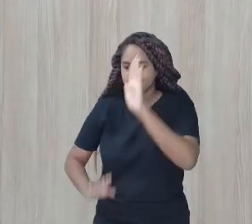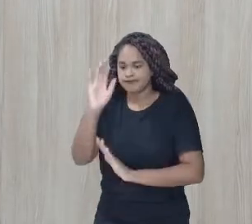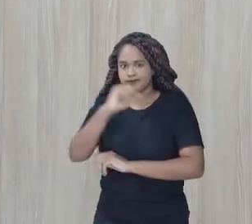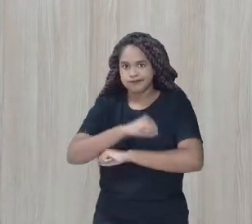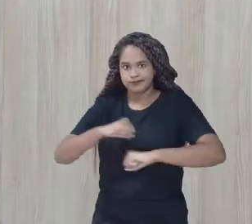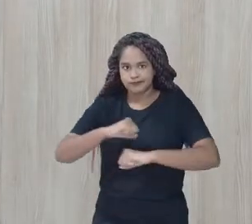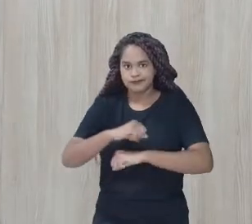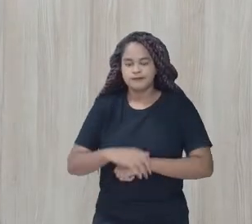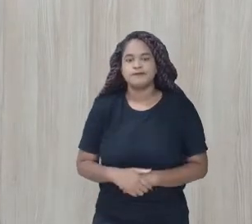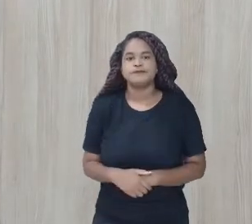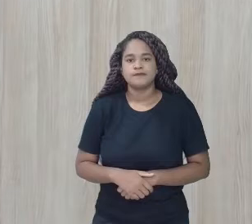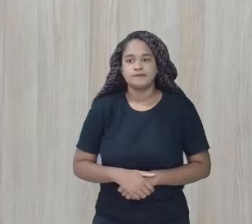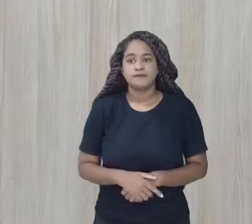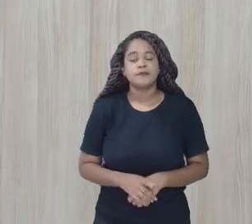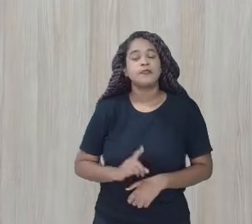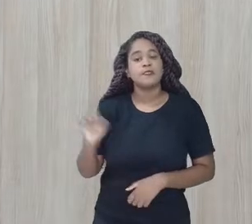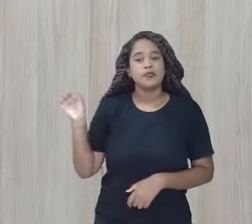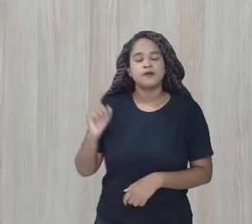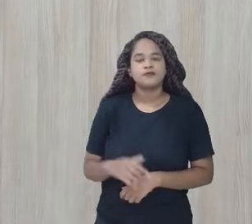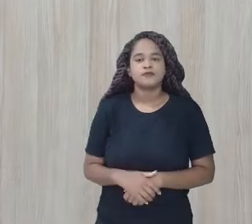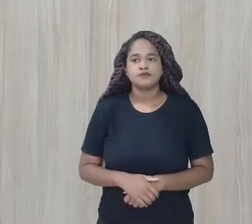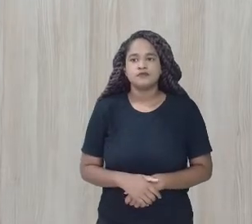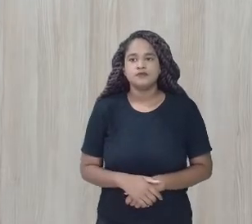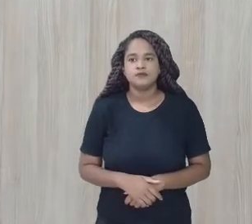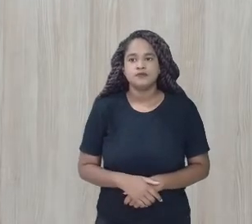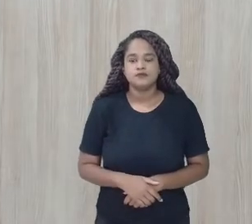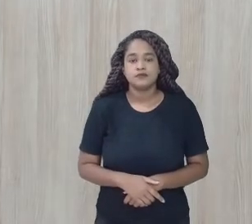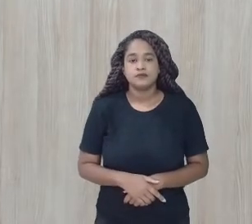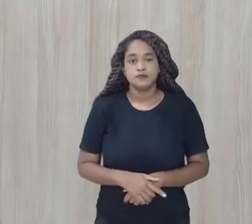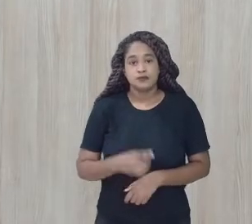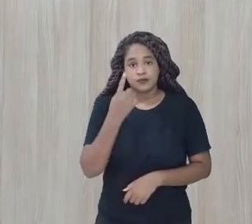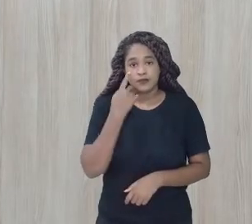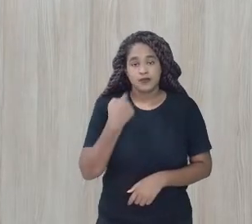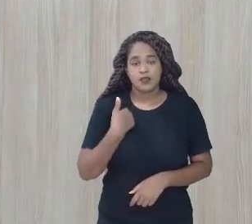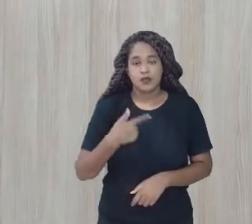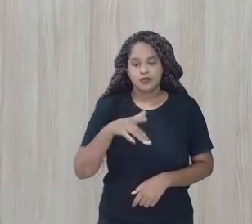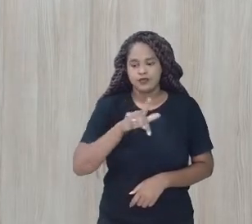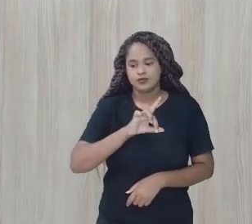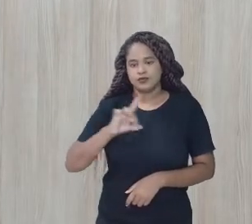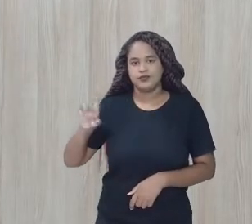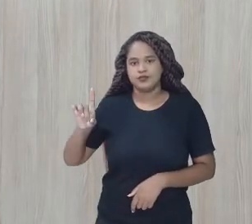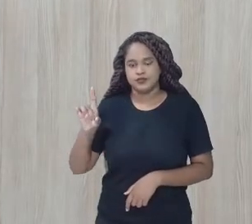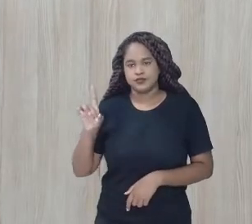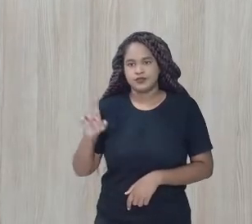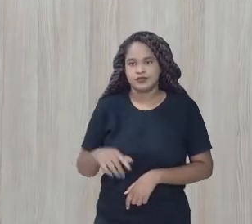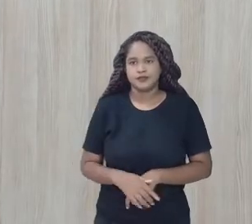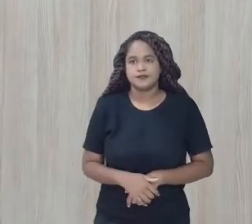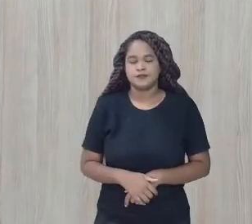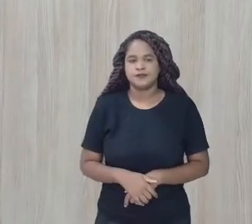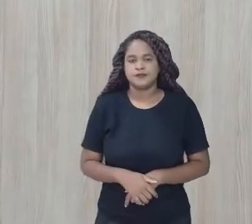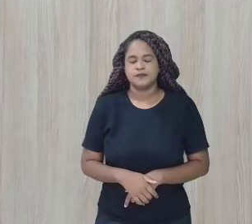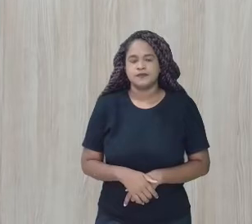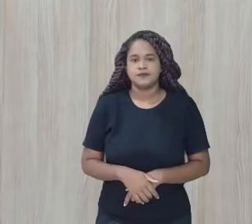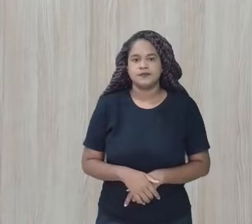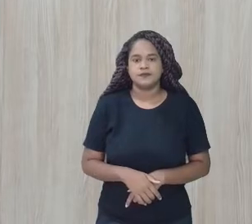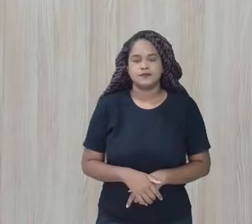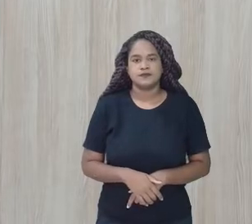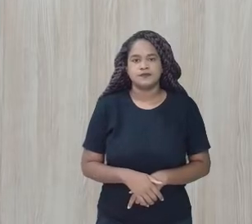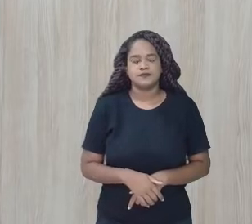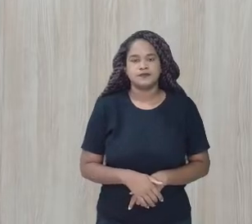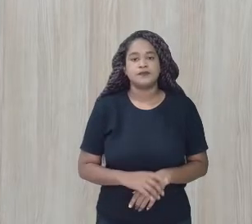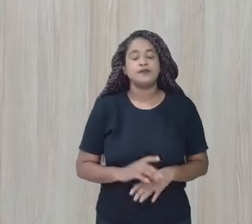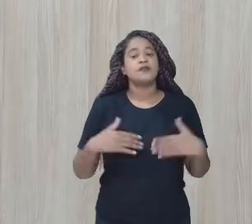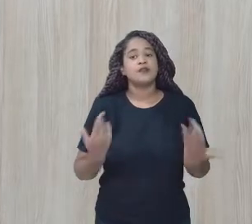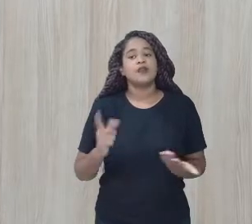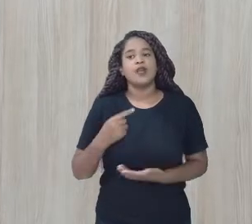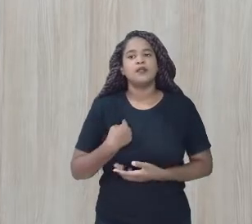no sentido de vocês, né? Para a direita, que vocês estão vendo a TV nesse sentido, para a direita. E aí a gente começa a